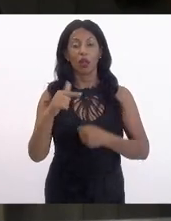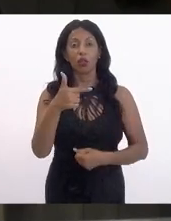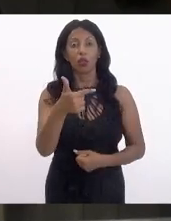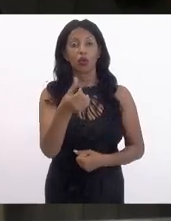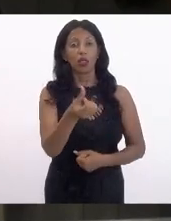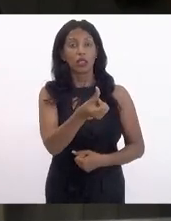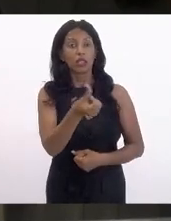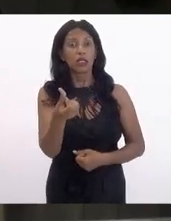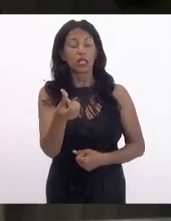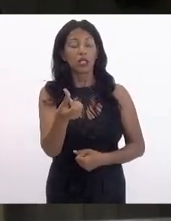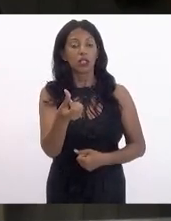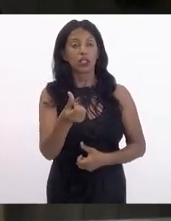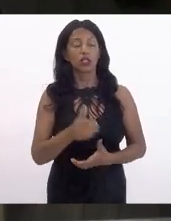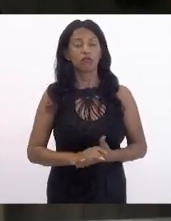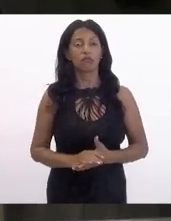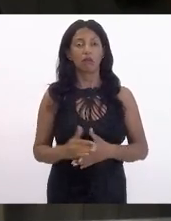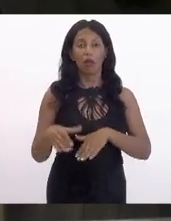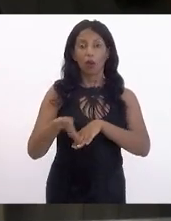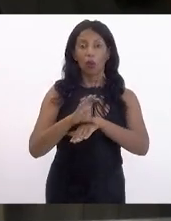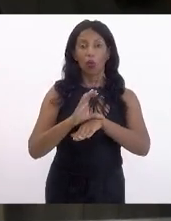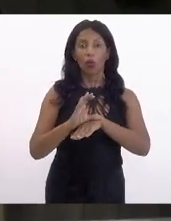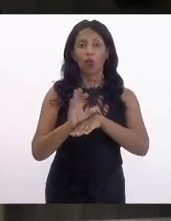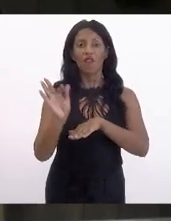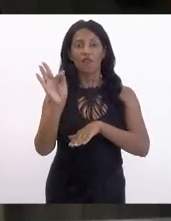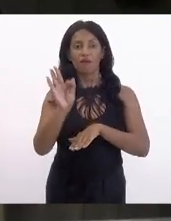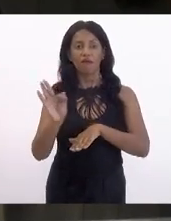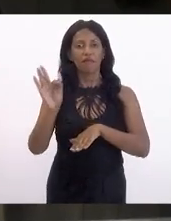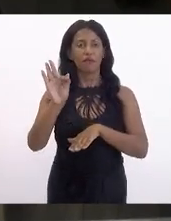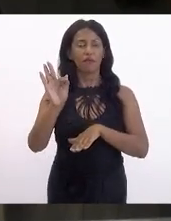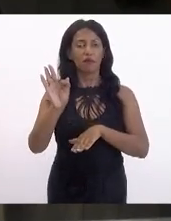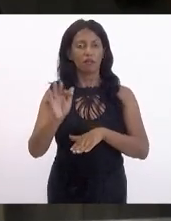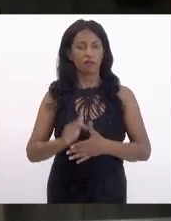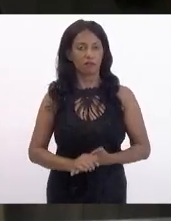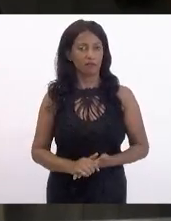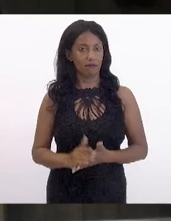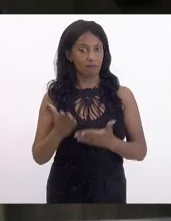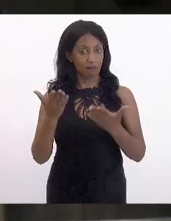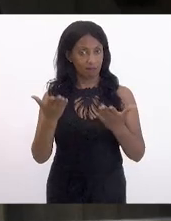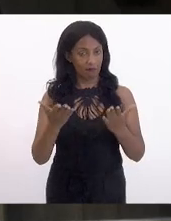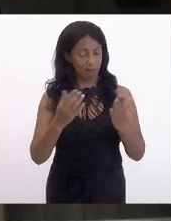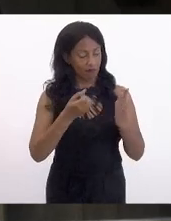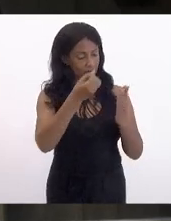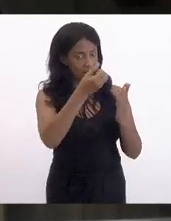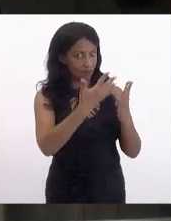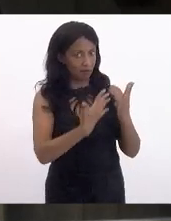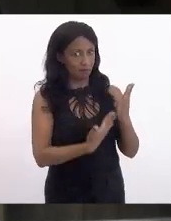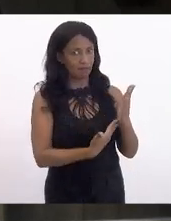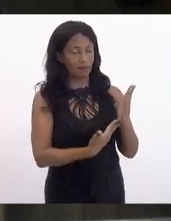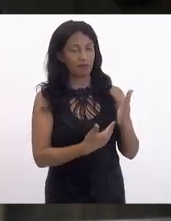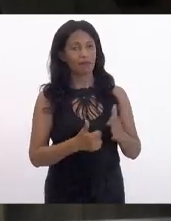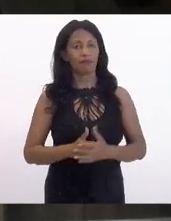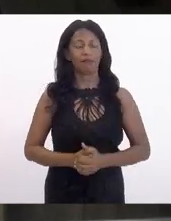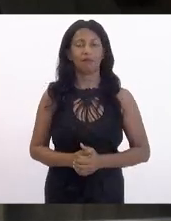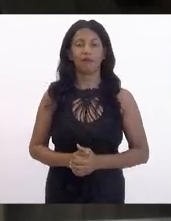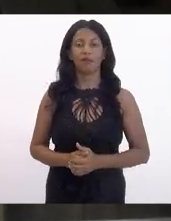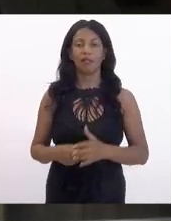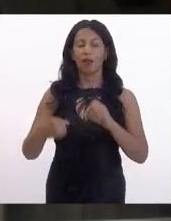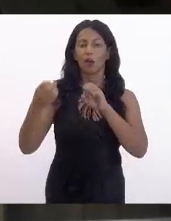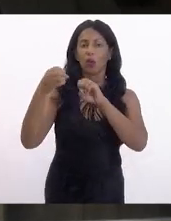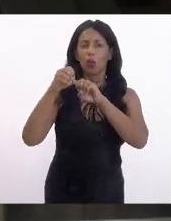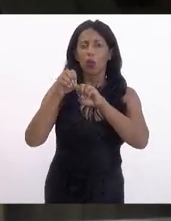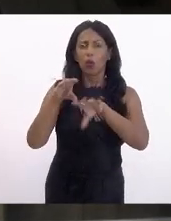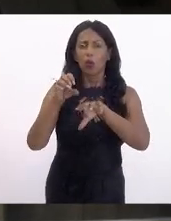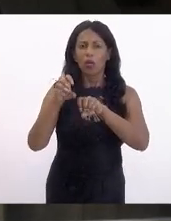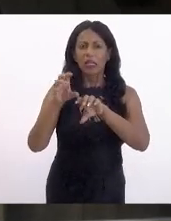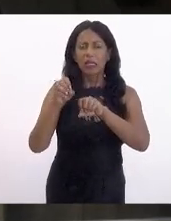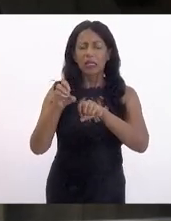206 da Constituição Federal que assim reza o ensino